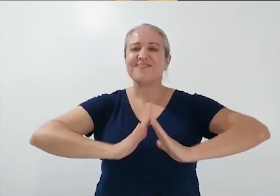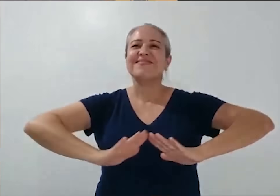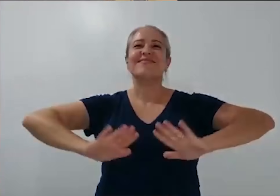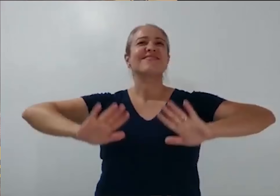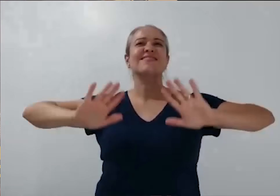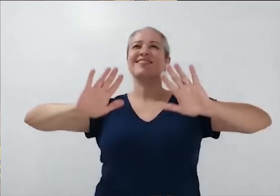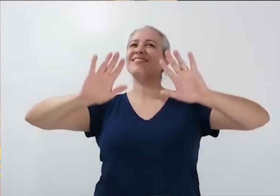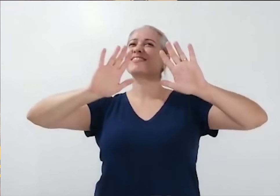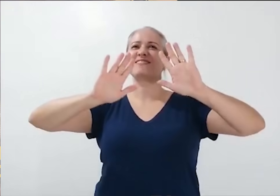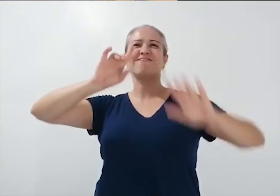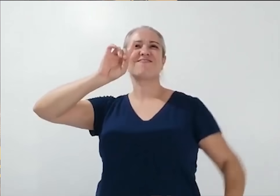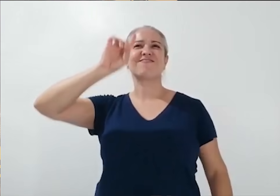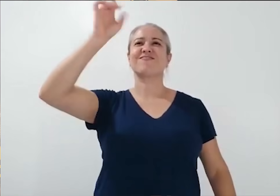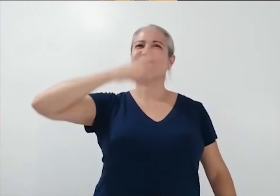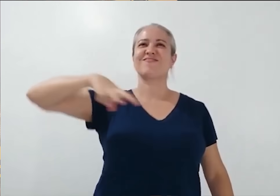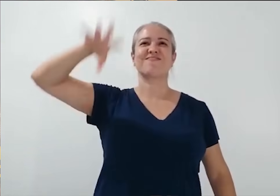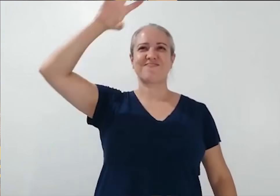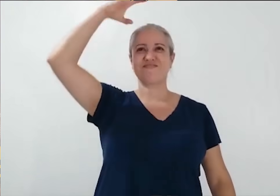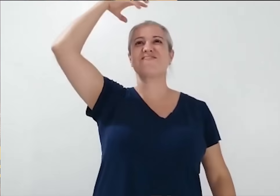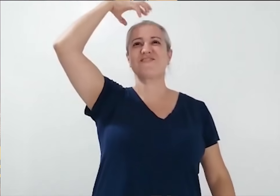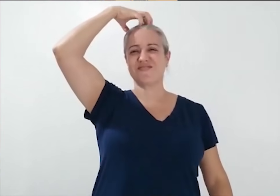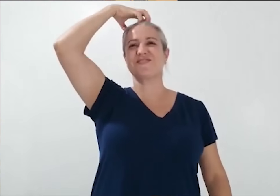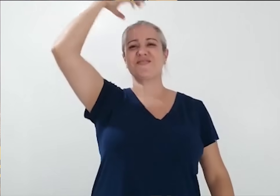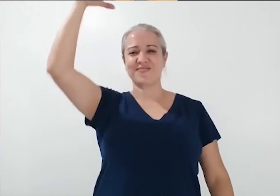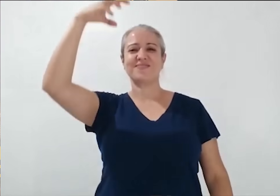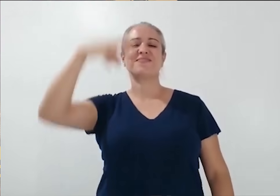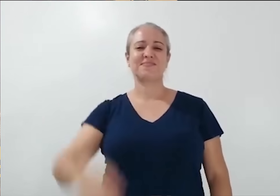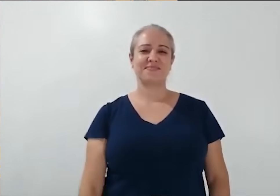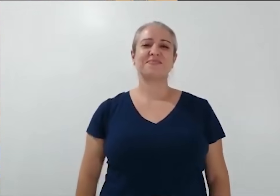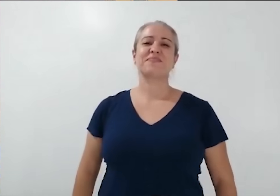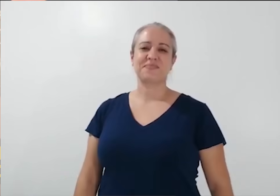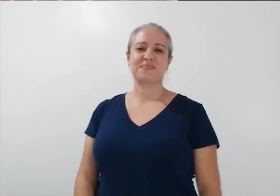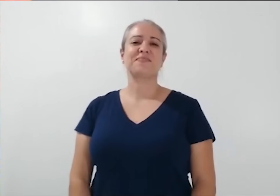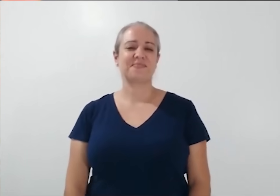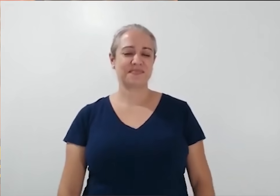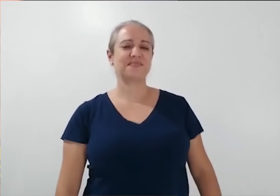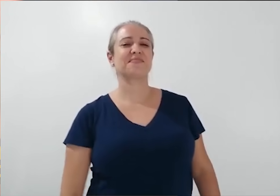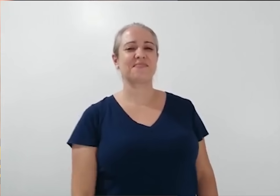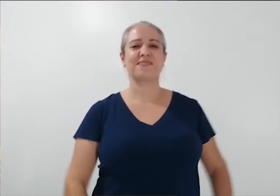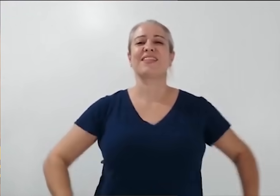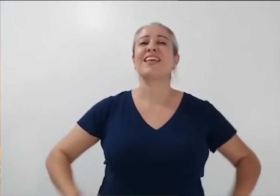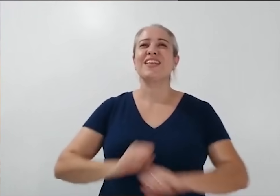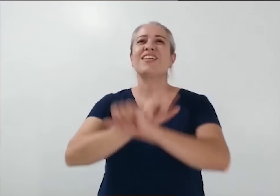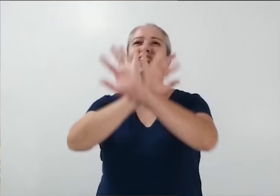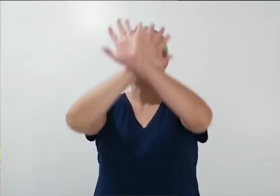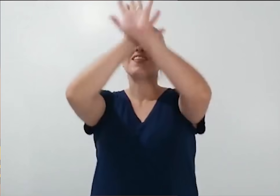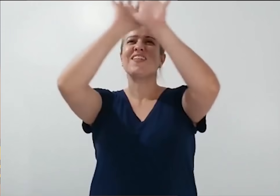e o levantar das nossas mãos ao Rei.